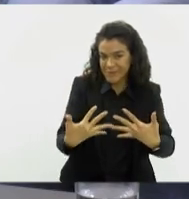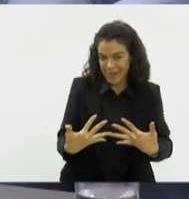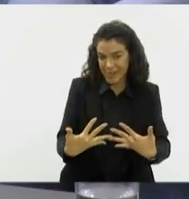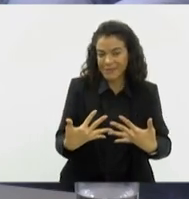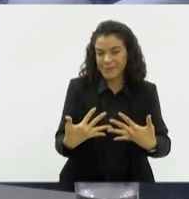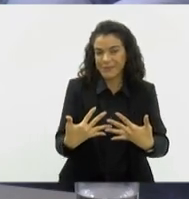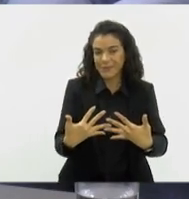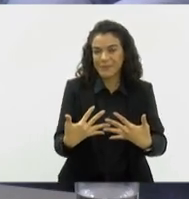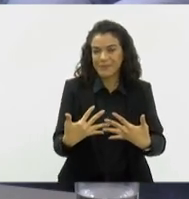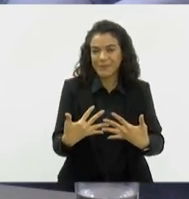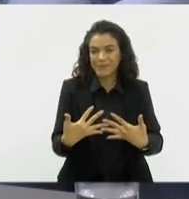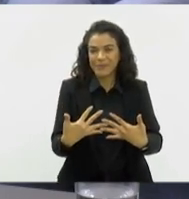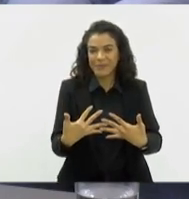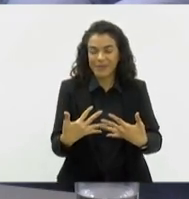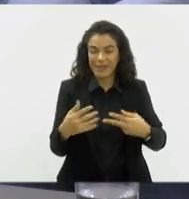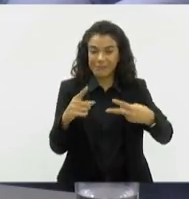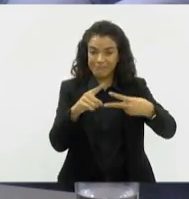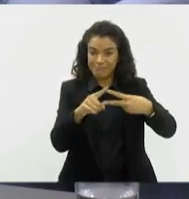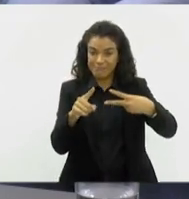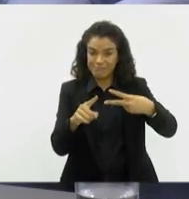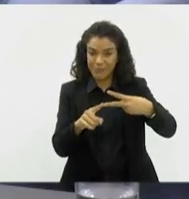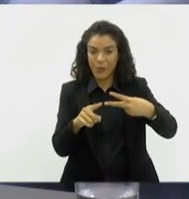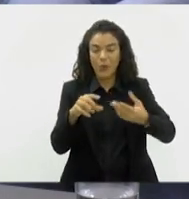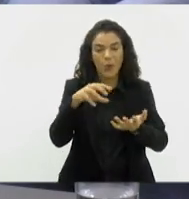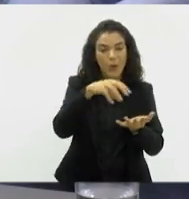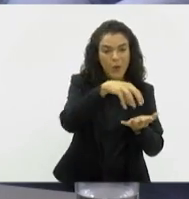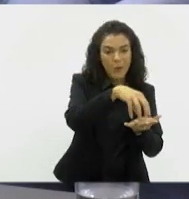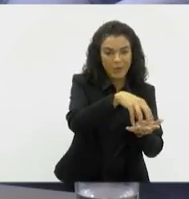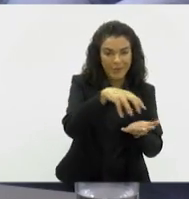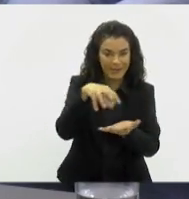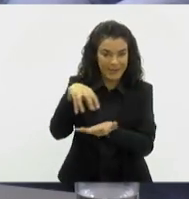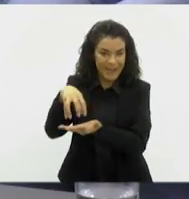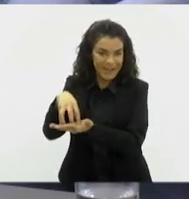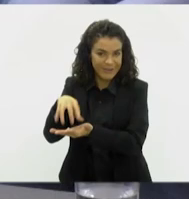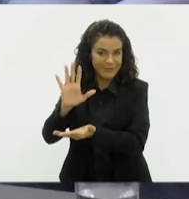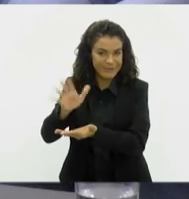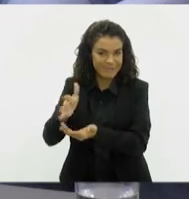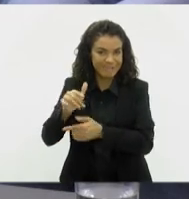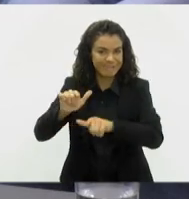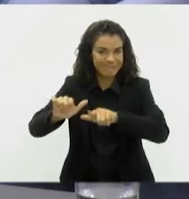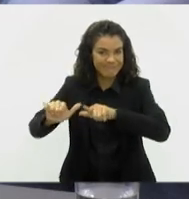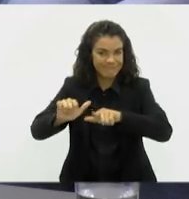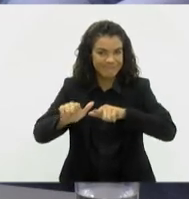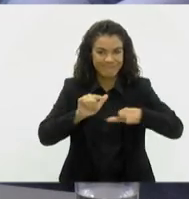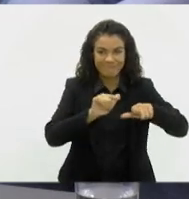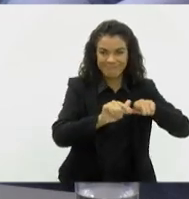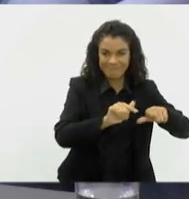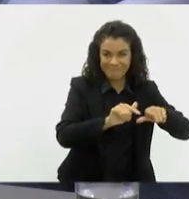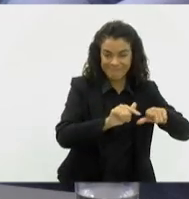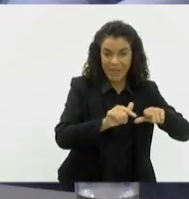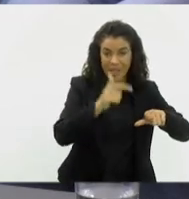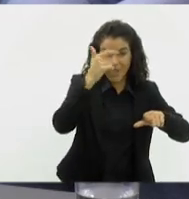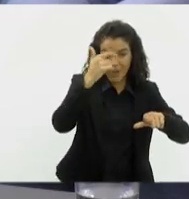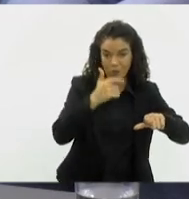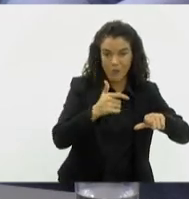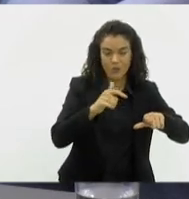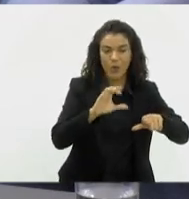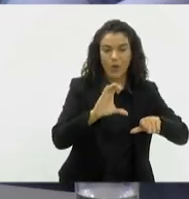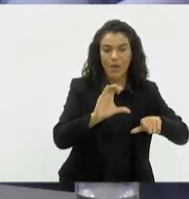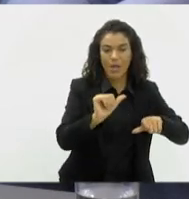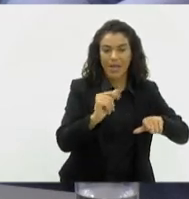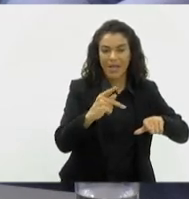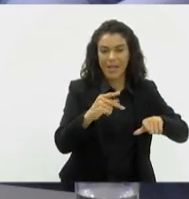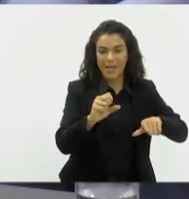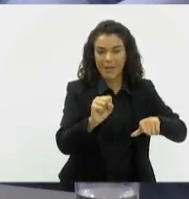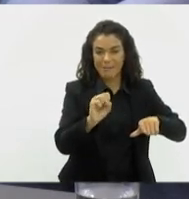Para além das duas unidades que eu trabalho desde que eu me formo, né? Que eu não sou a trabalhadora do CAPS-AD